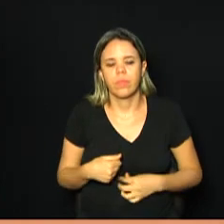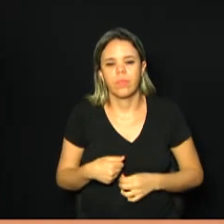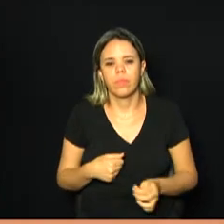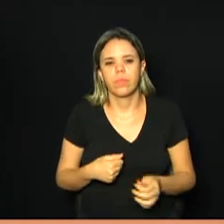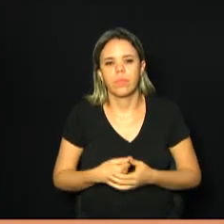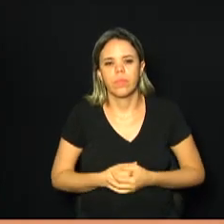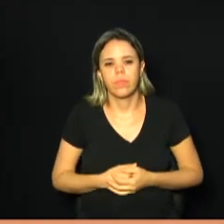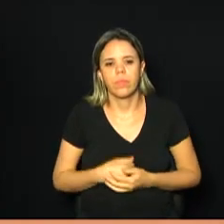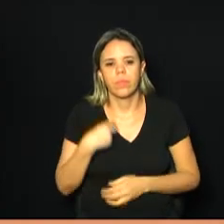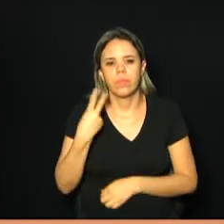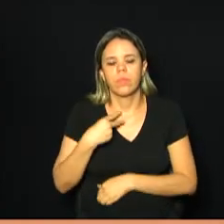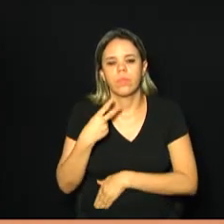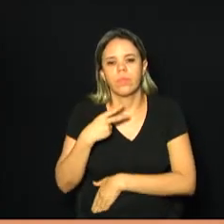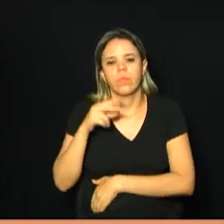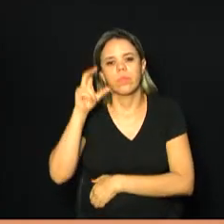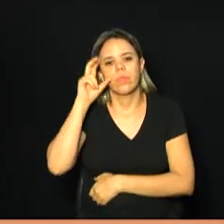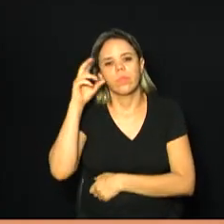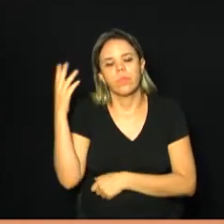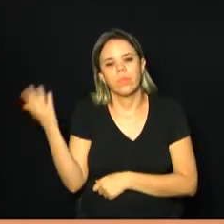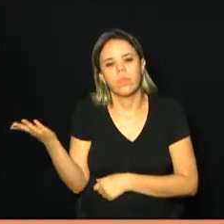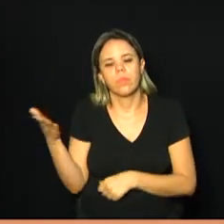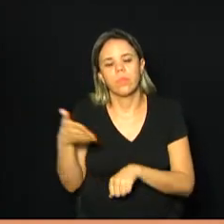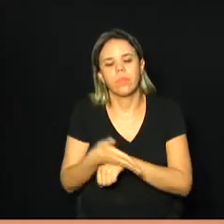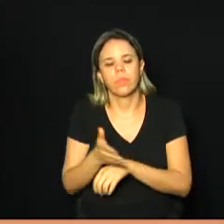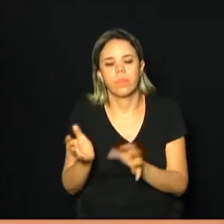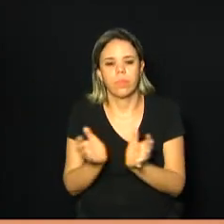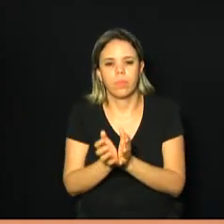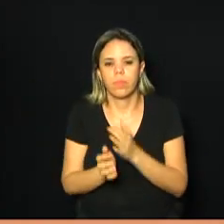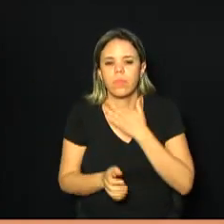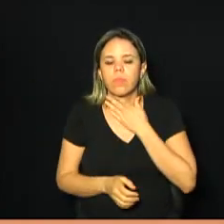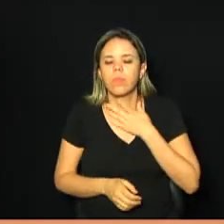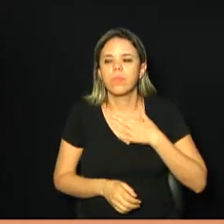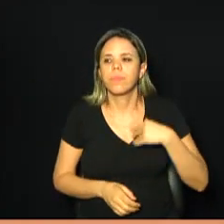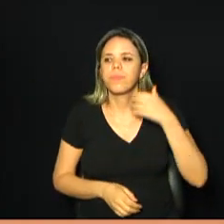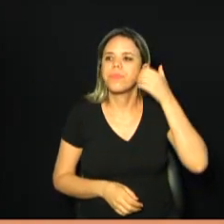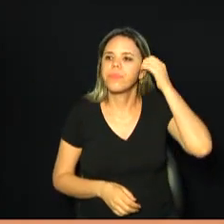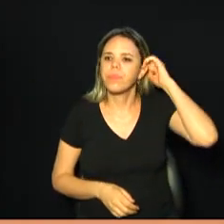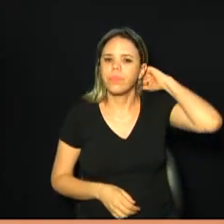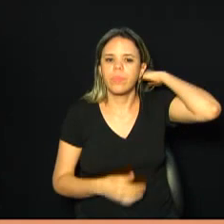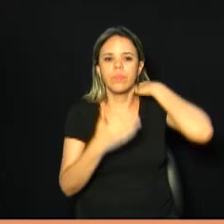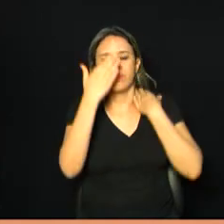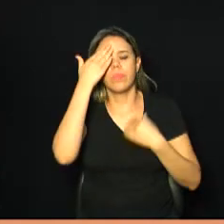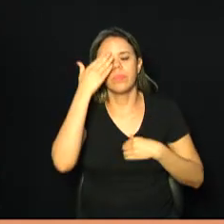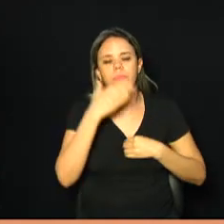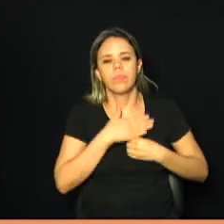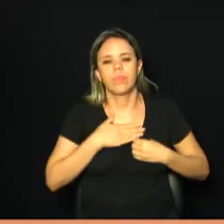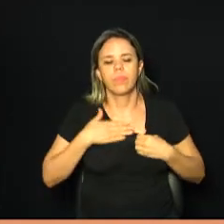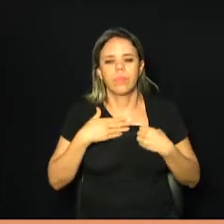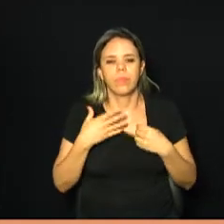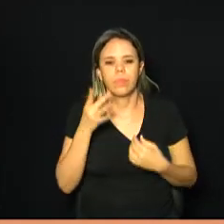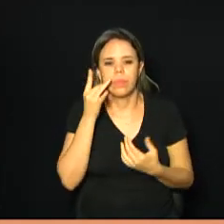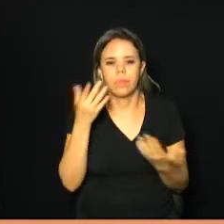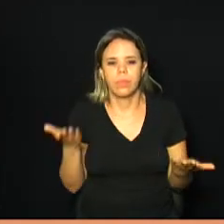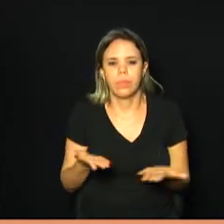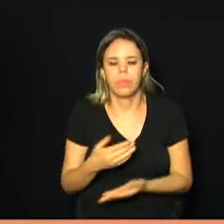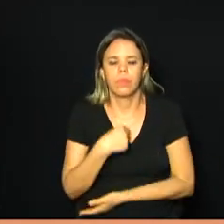Boa tarde, vereador Carlinhos, também faz parte dessa comissão. Obrigado pela honra da tua presença aqui